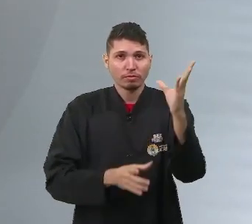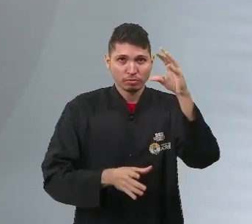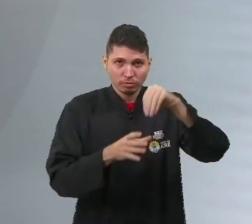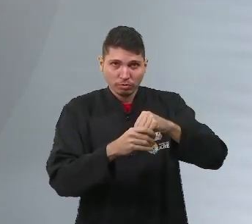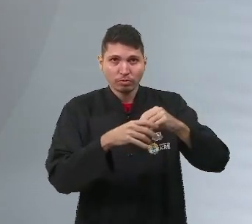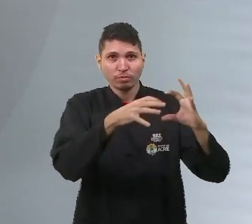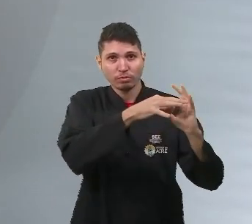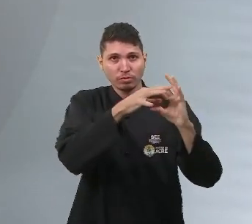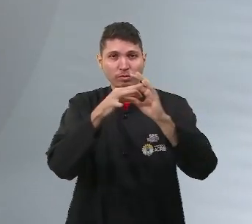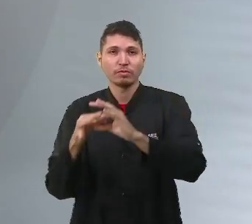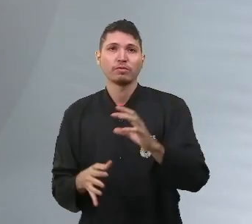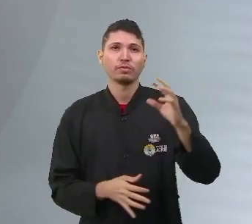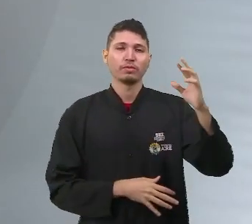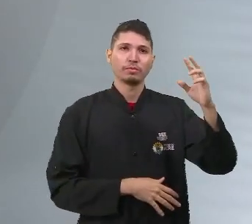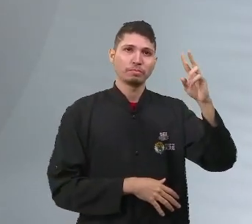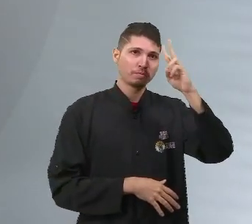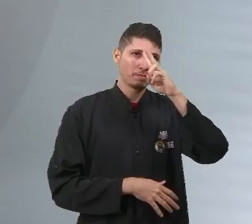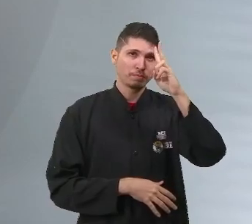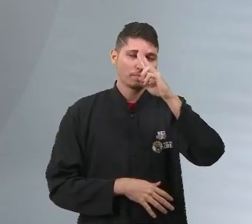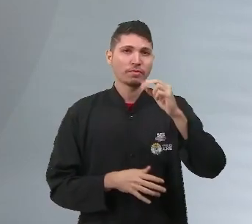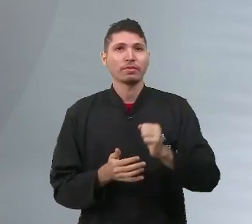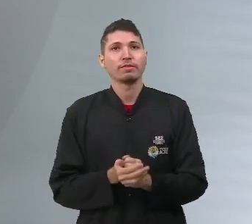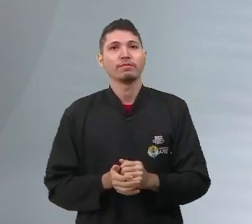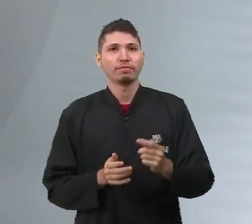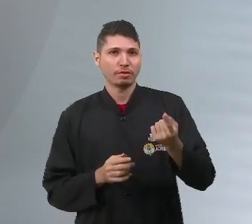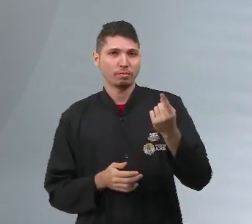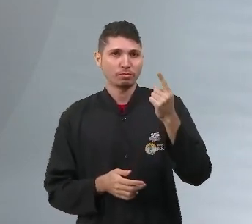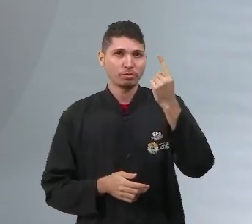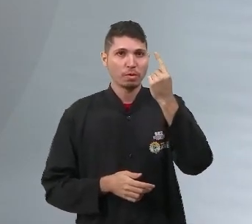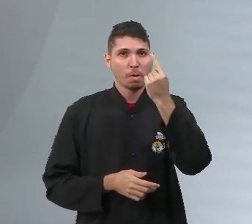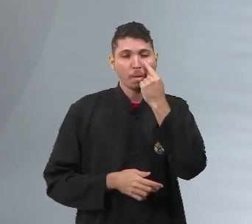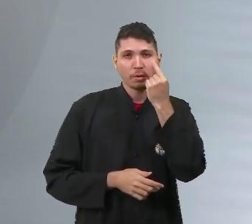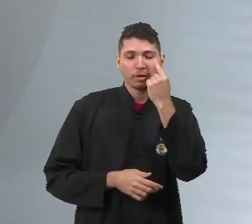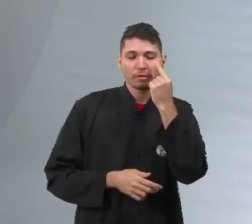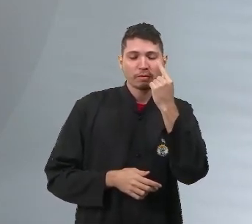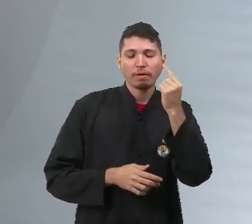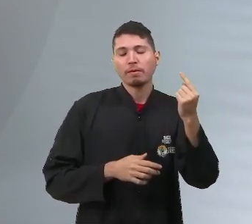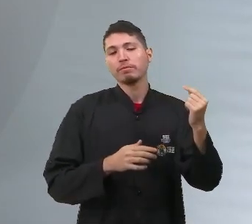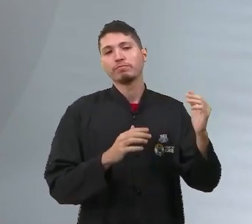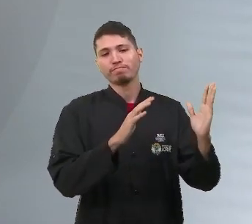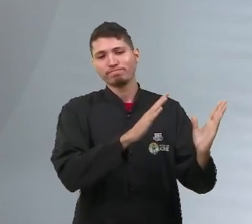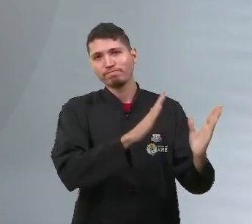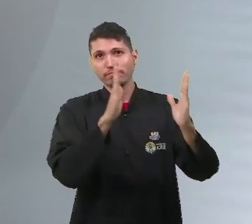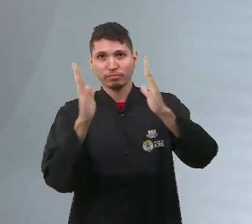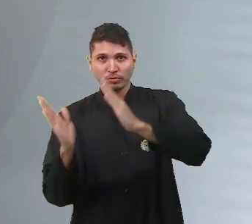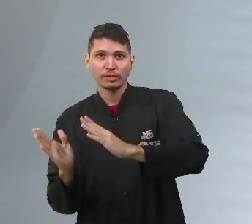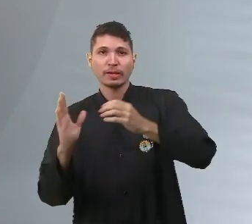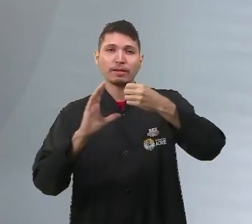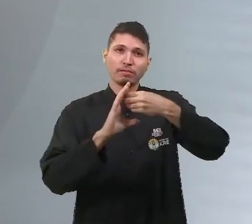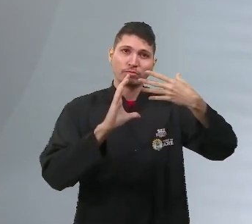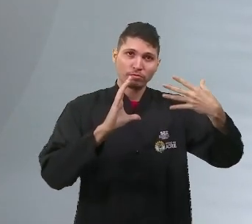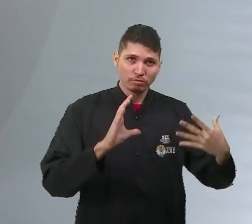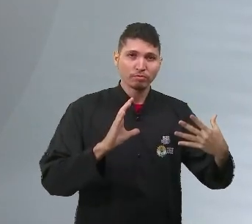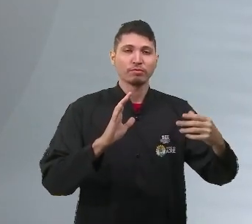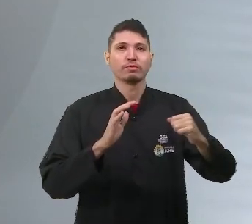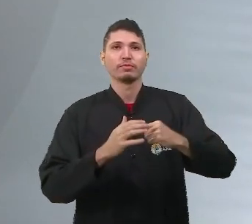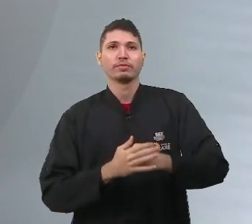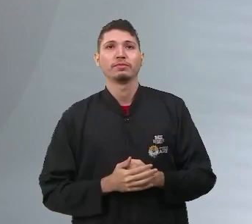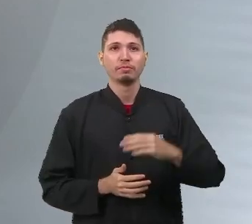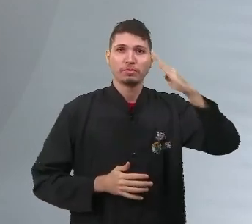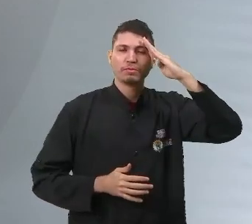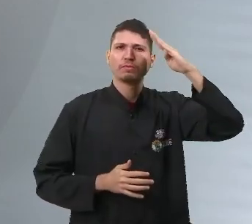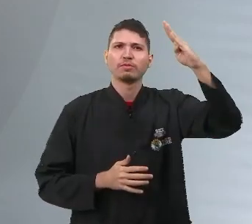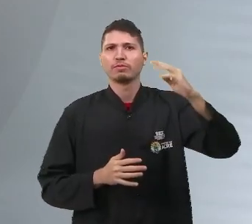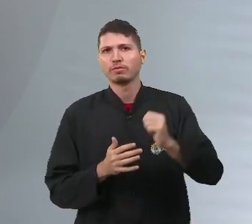contexto histórico. Então, a gente vai analisar esse contexto, o que foi o mercantilismo e quais foram as suas características. E, principalmente, quais foram os